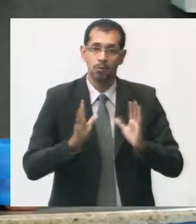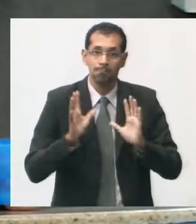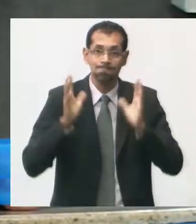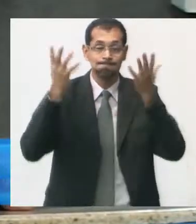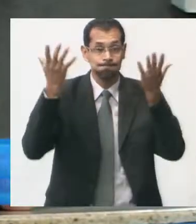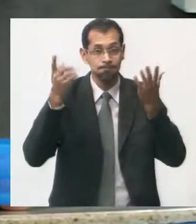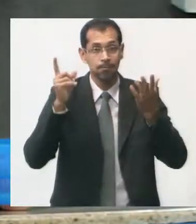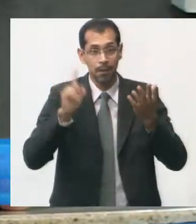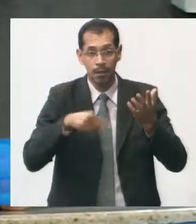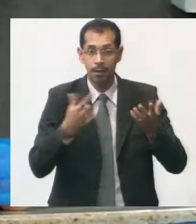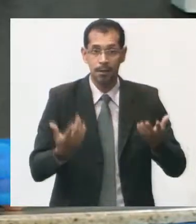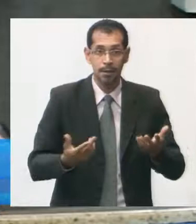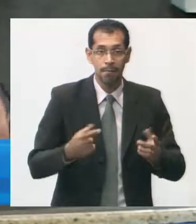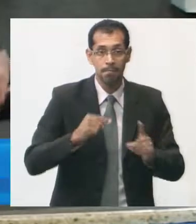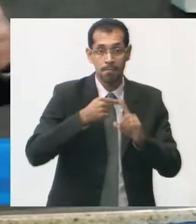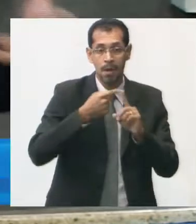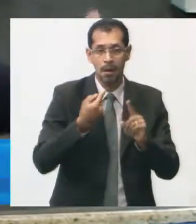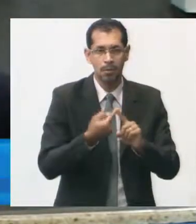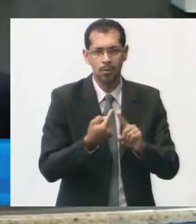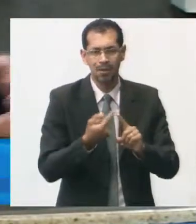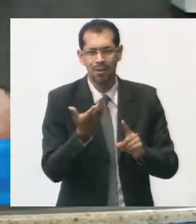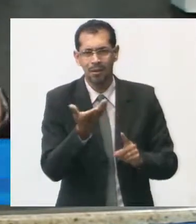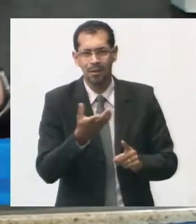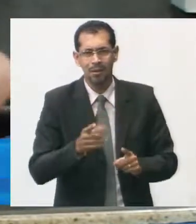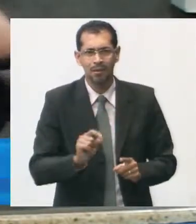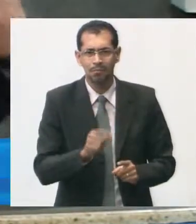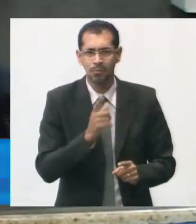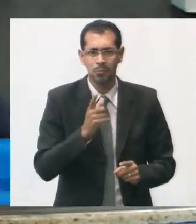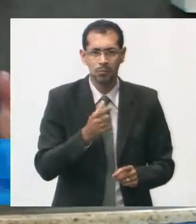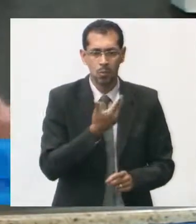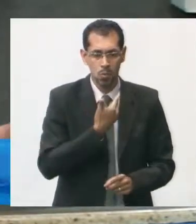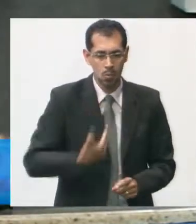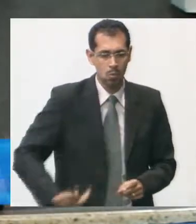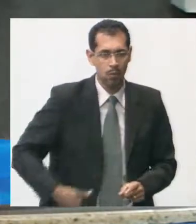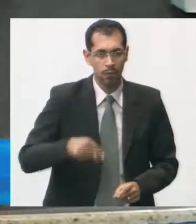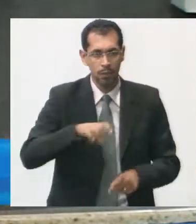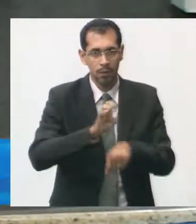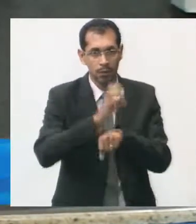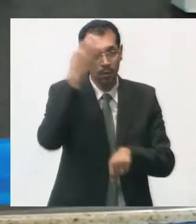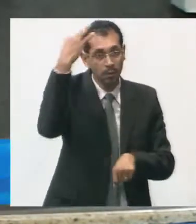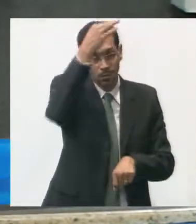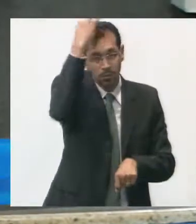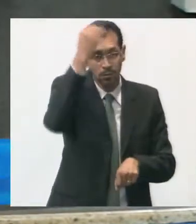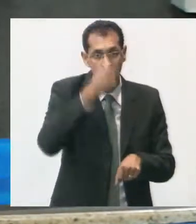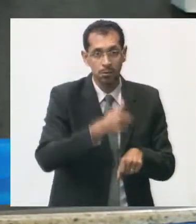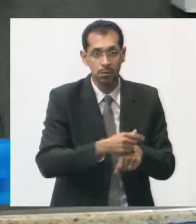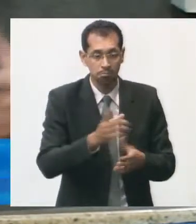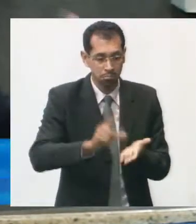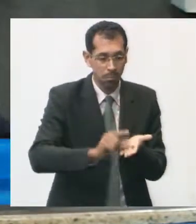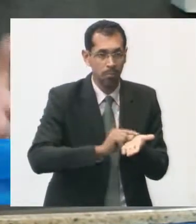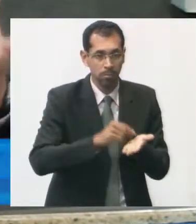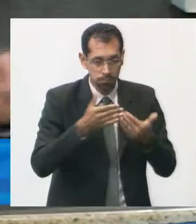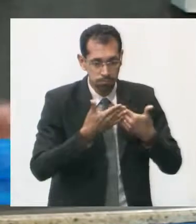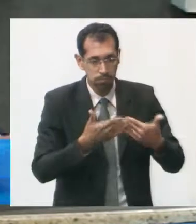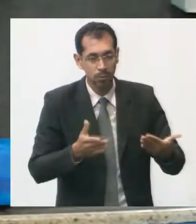o anúncio do governo de que já licitou a obra, de que a obra começa dentro de 30 dias e poder